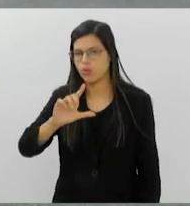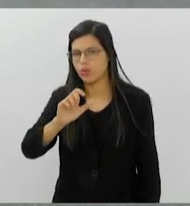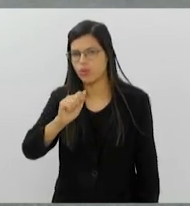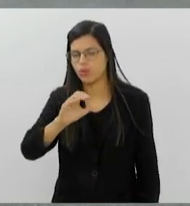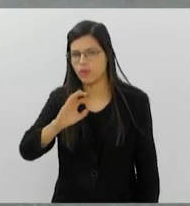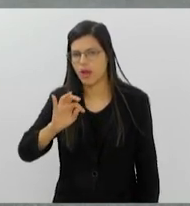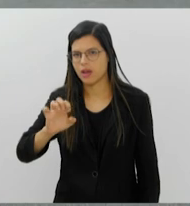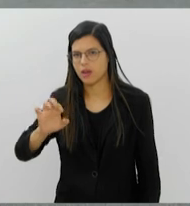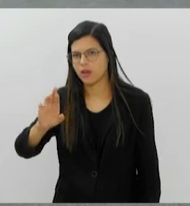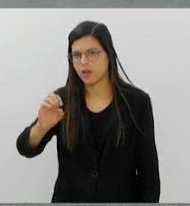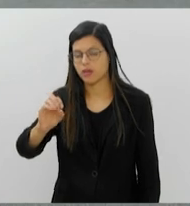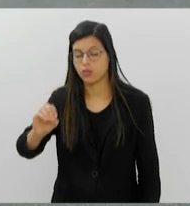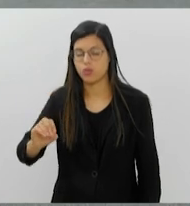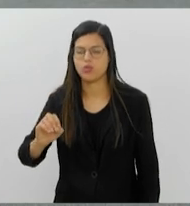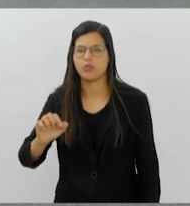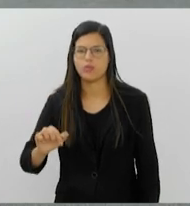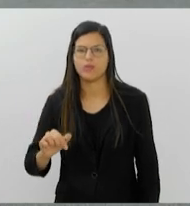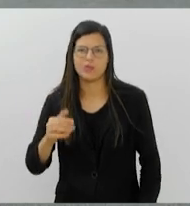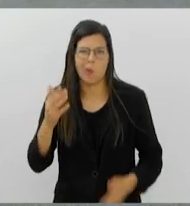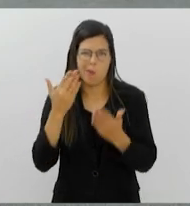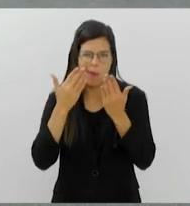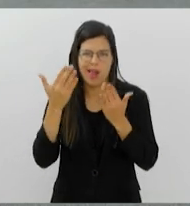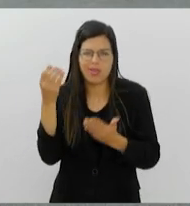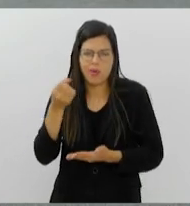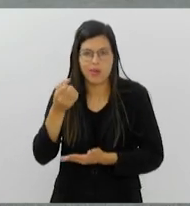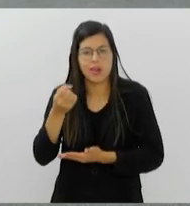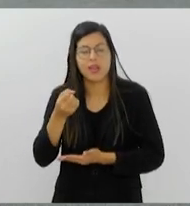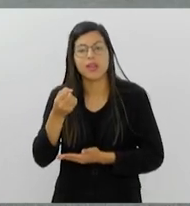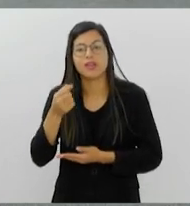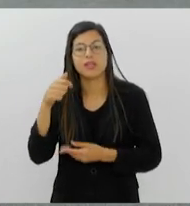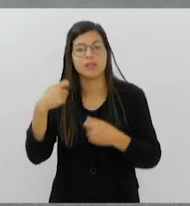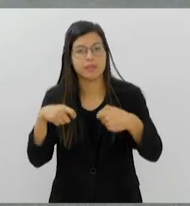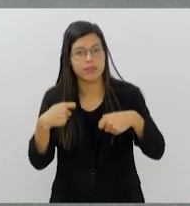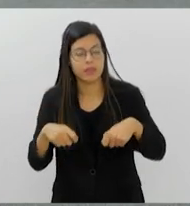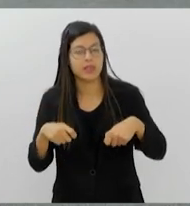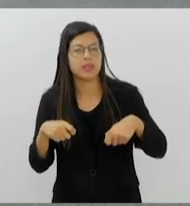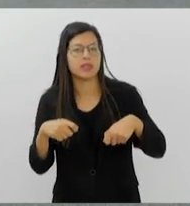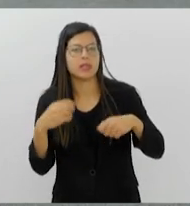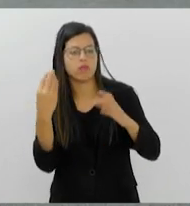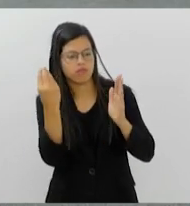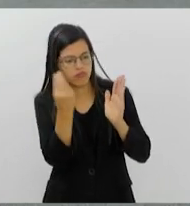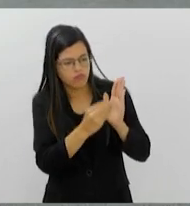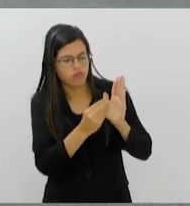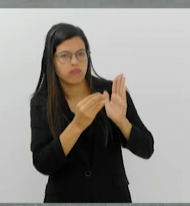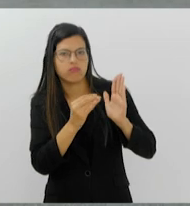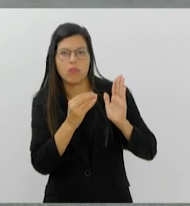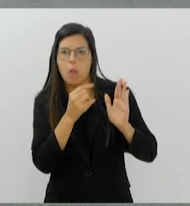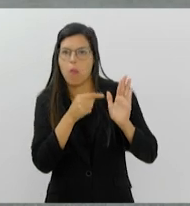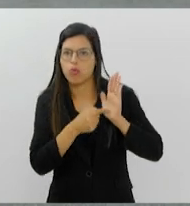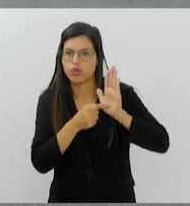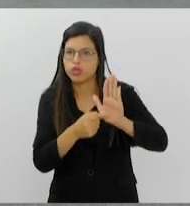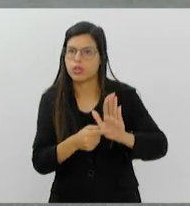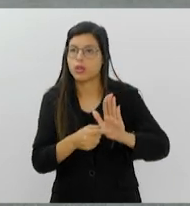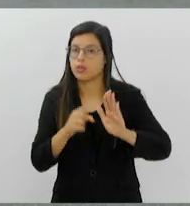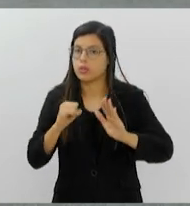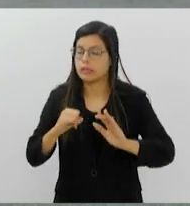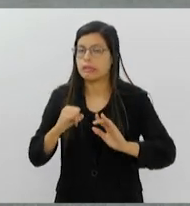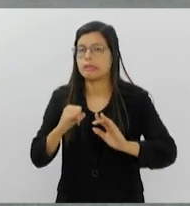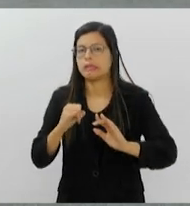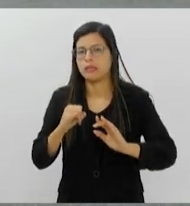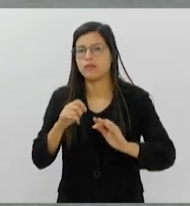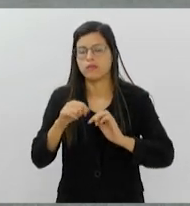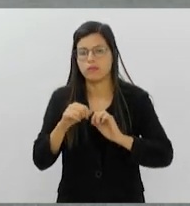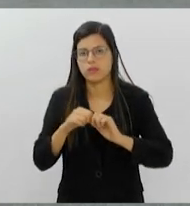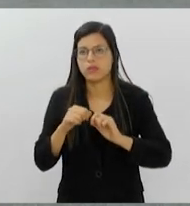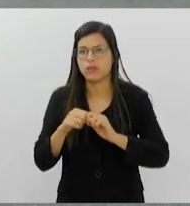prevê uma multa em caso de identificação dessa violação dessa lei, né? Em caso de